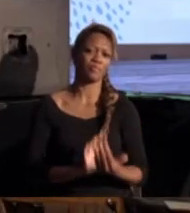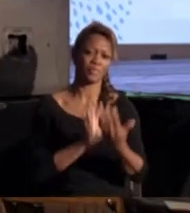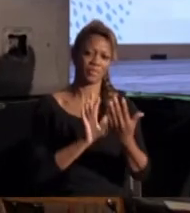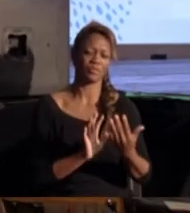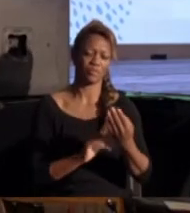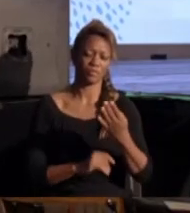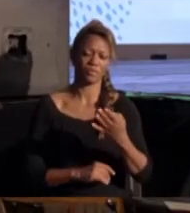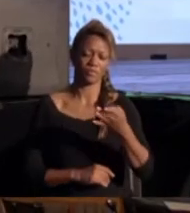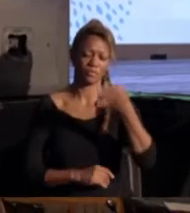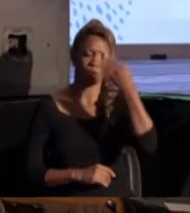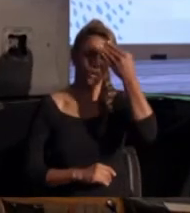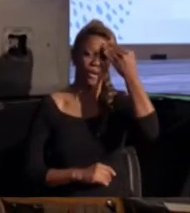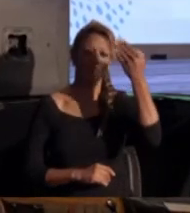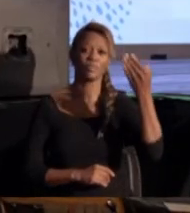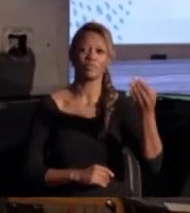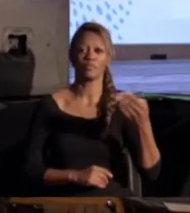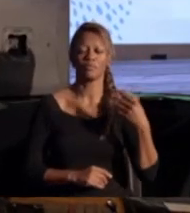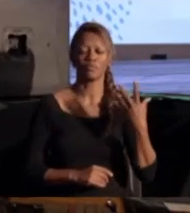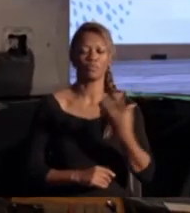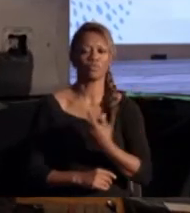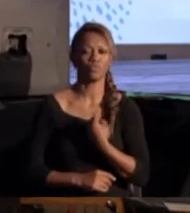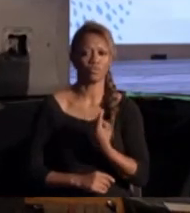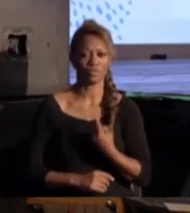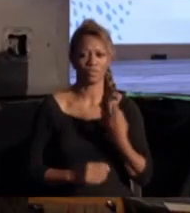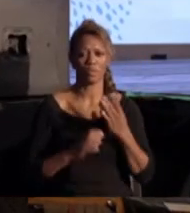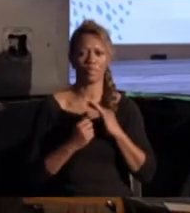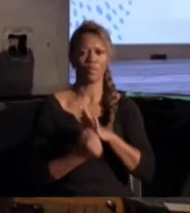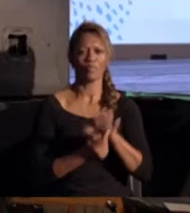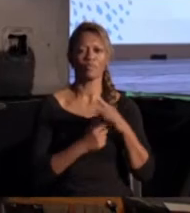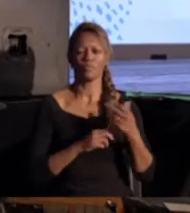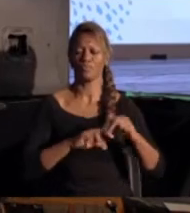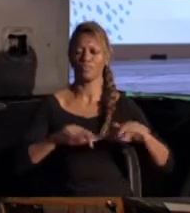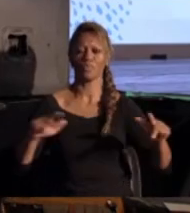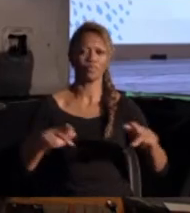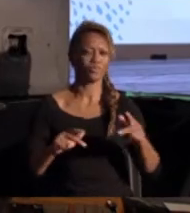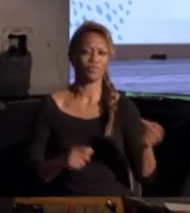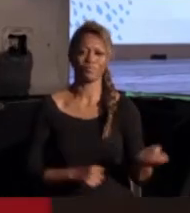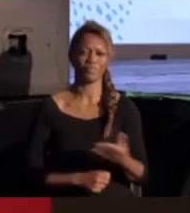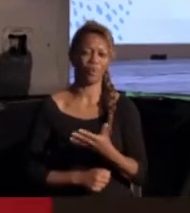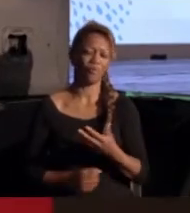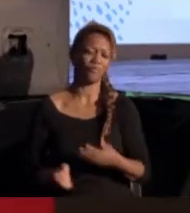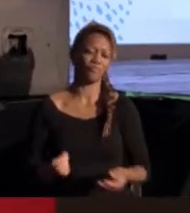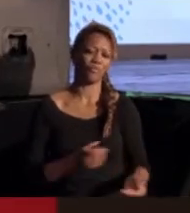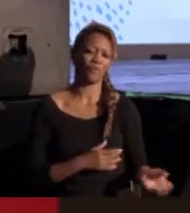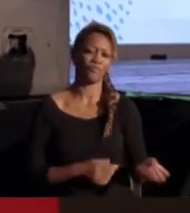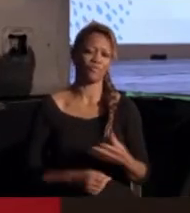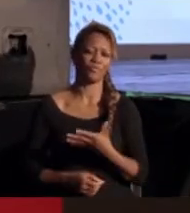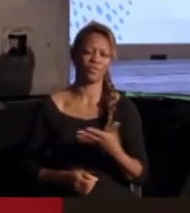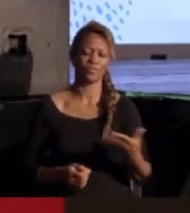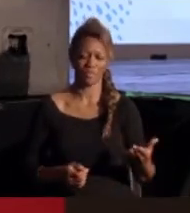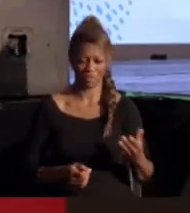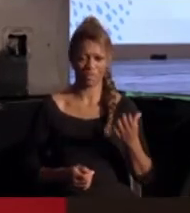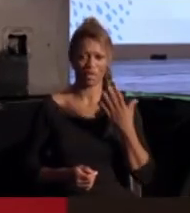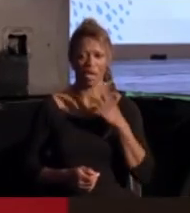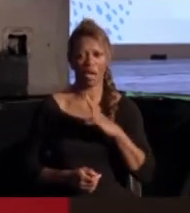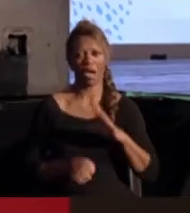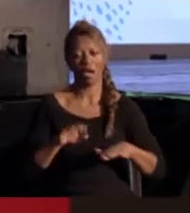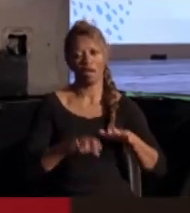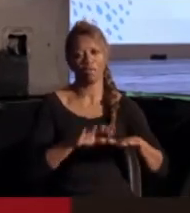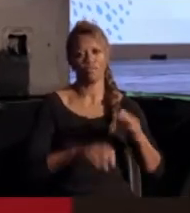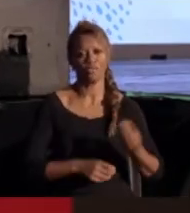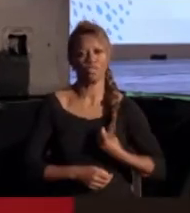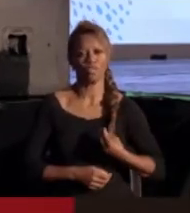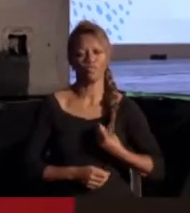conhecimento que pegamos nessa... São coisas que vêm como novidades, né? A gente parece que vive